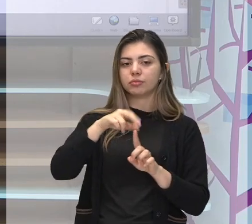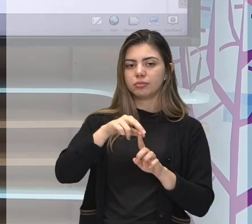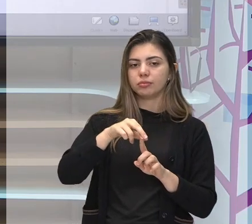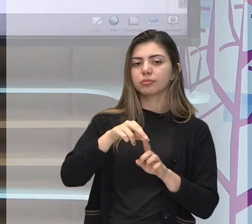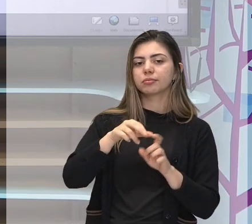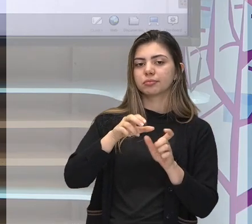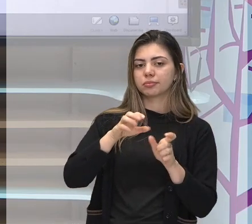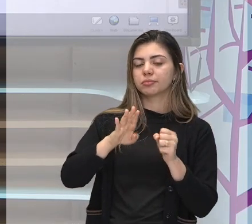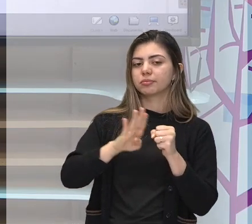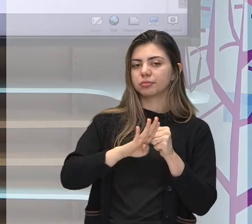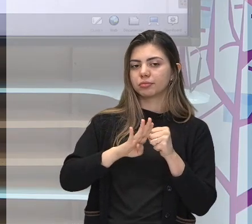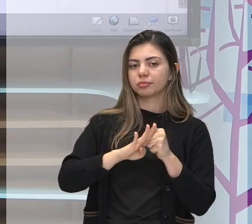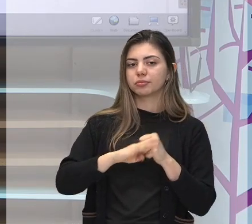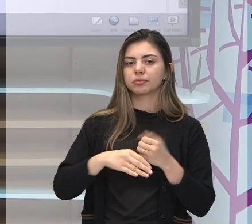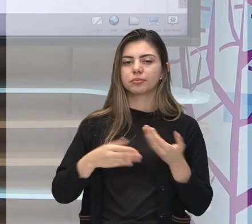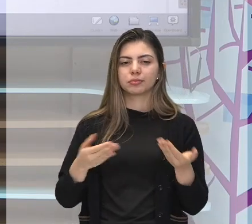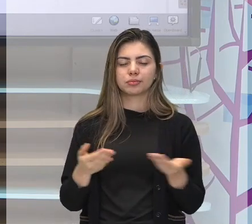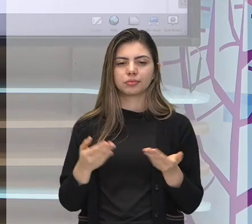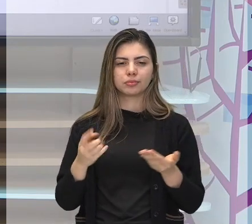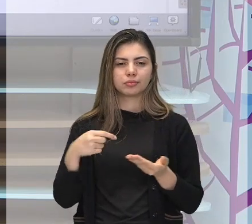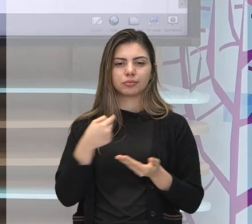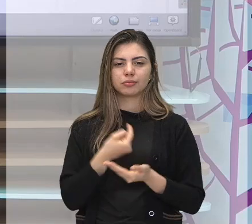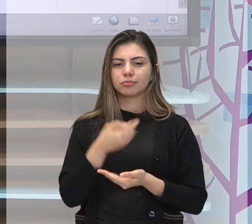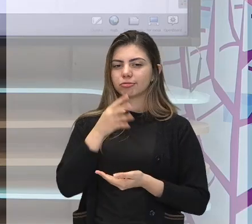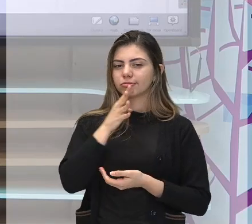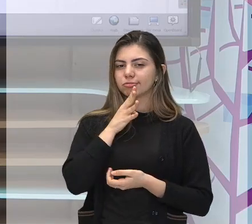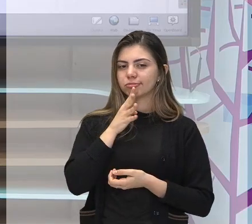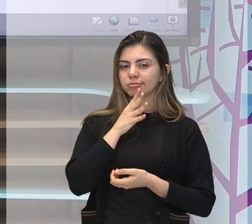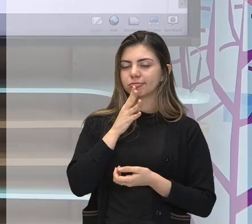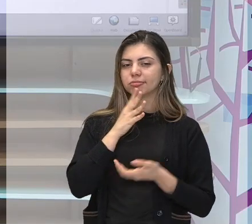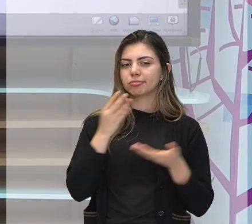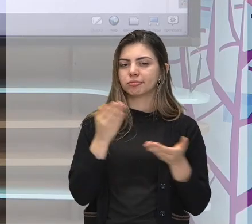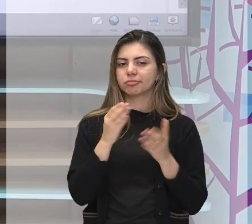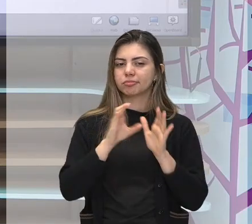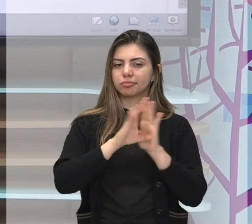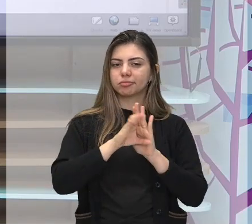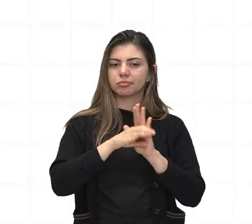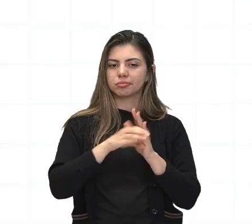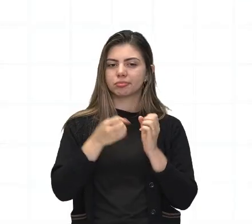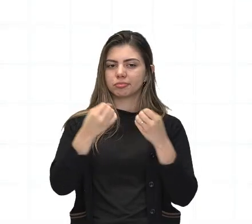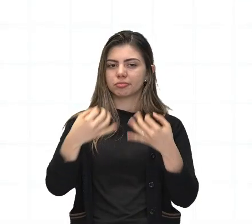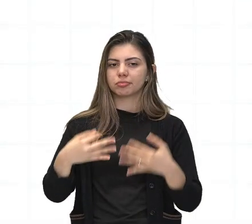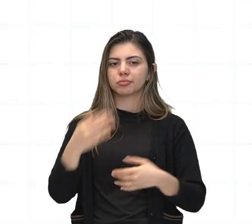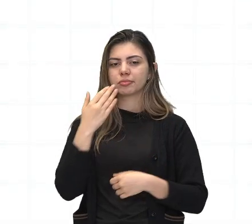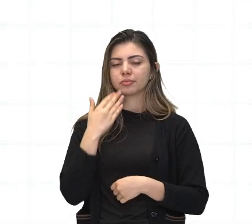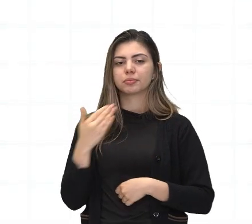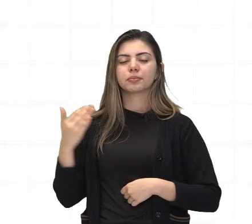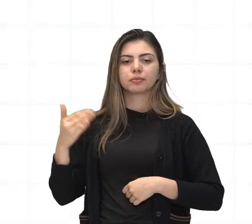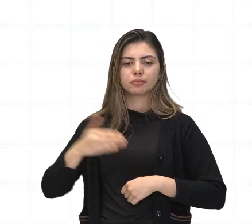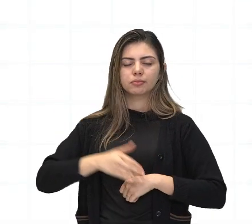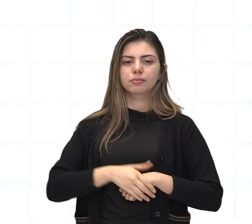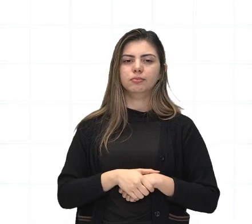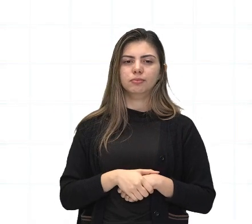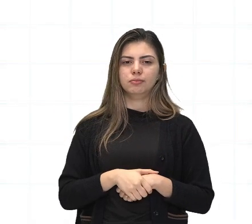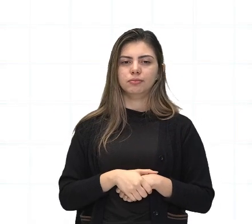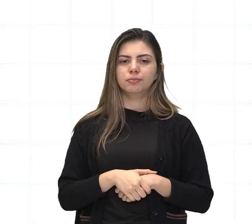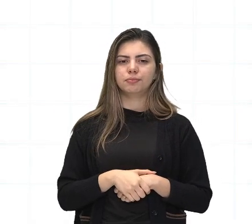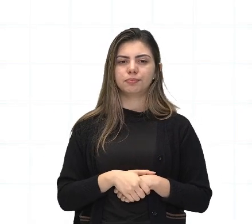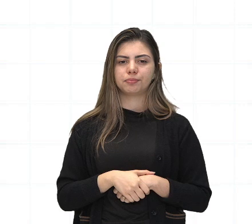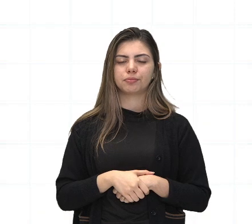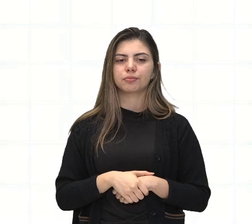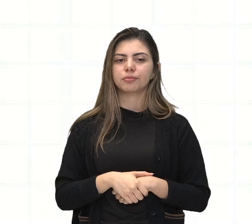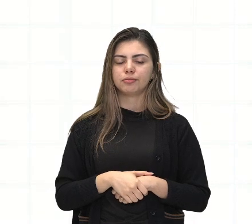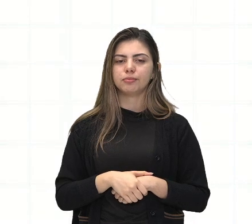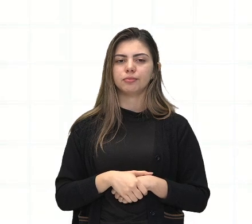anterior a ele. Vamos conhecer, então, os conceitos. Vamos lá. Acompanhe aí na tela,